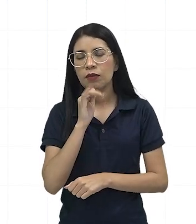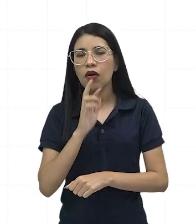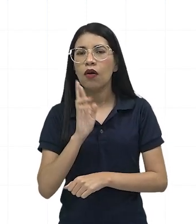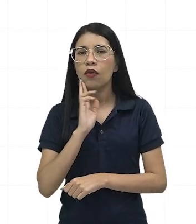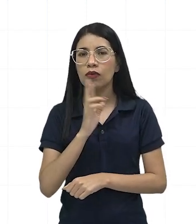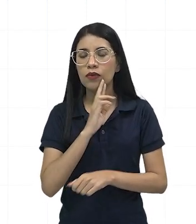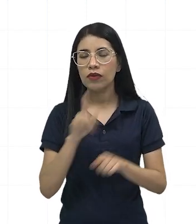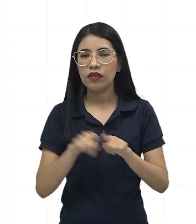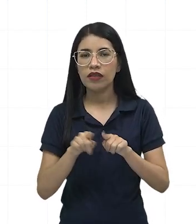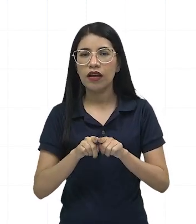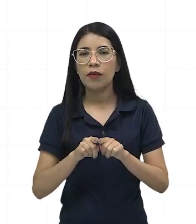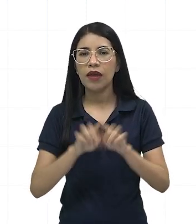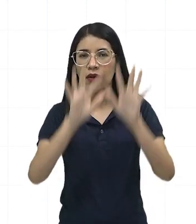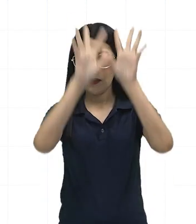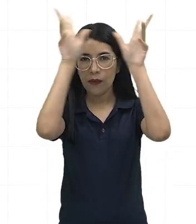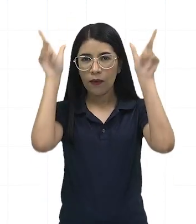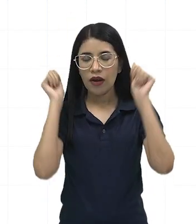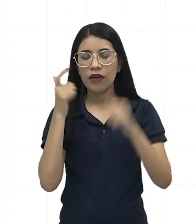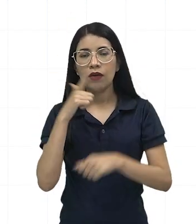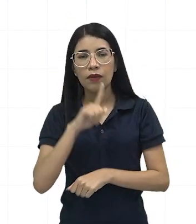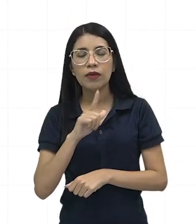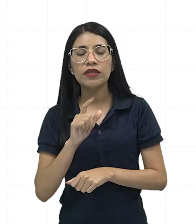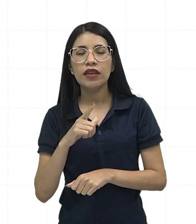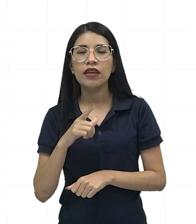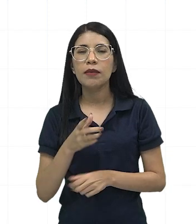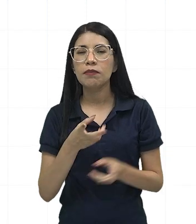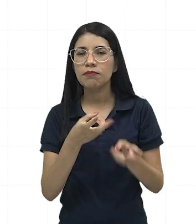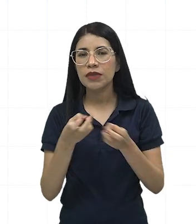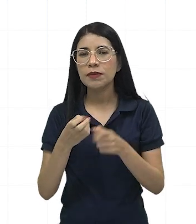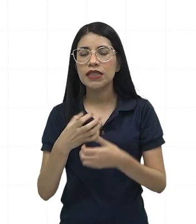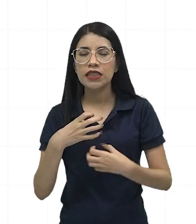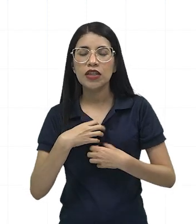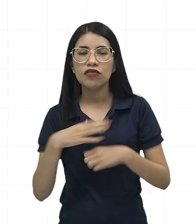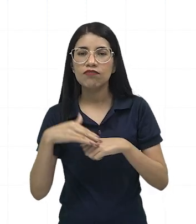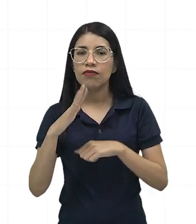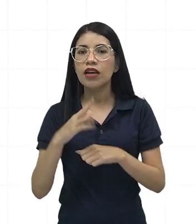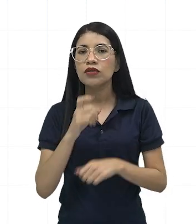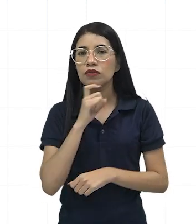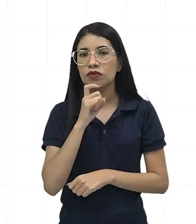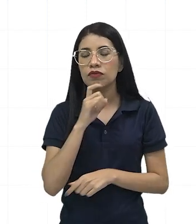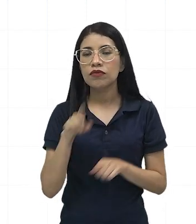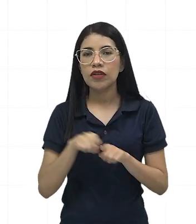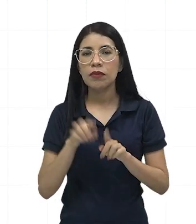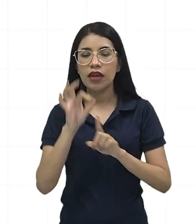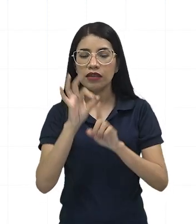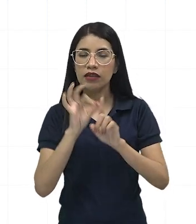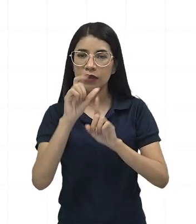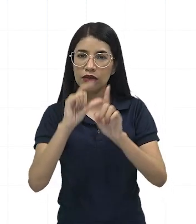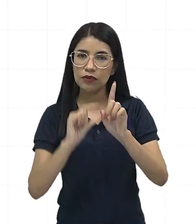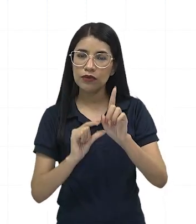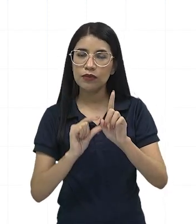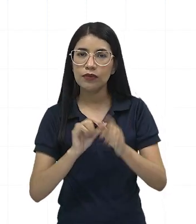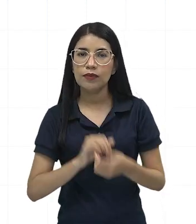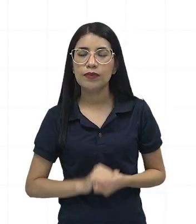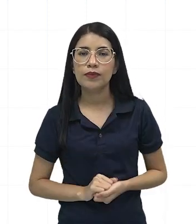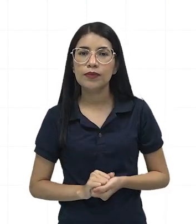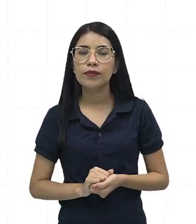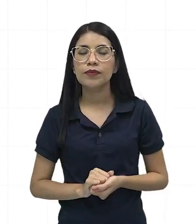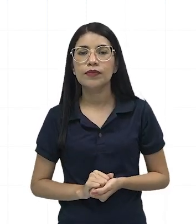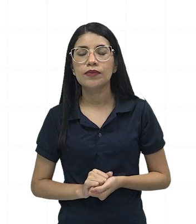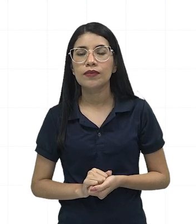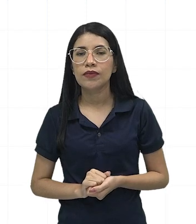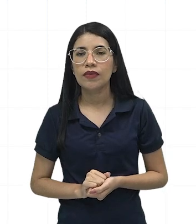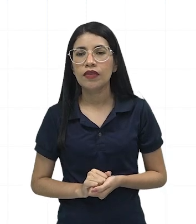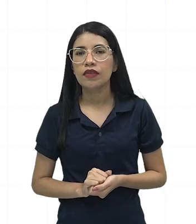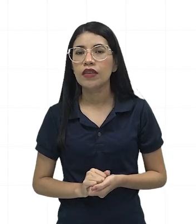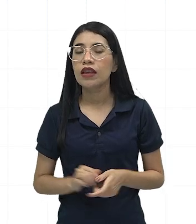Acre, são alguns estados que conseguem perceber bem essa queda na temperatura. Tem